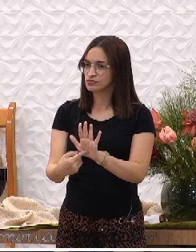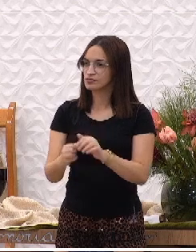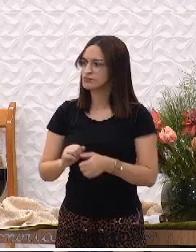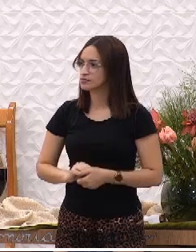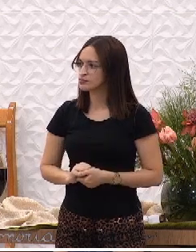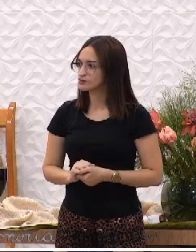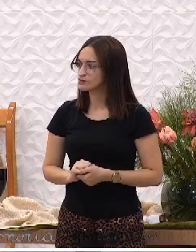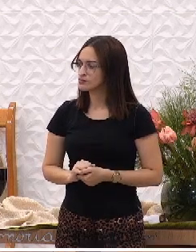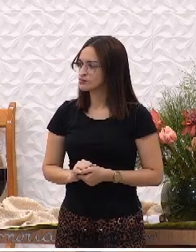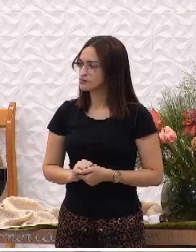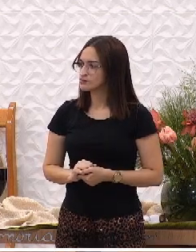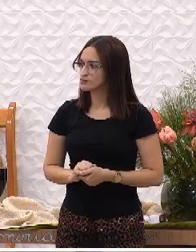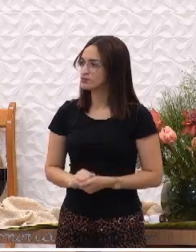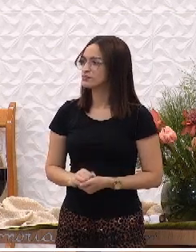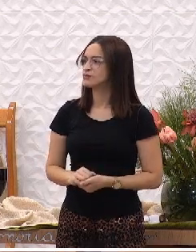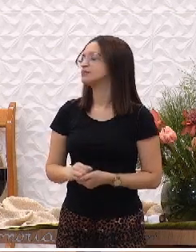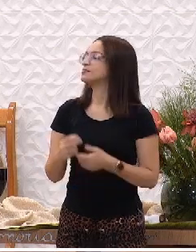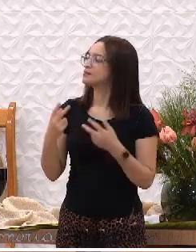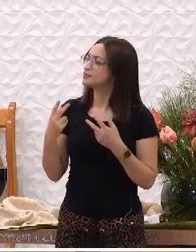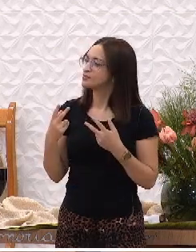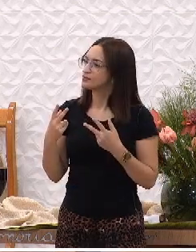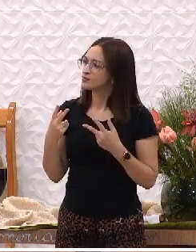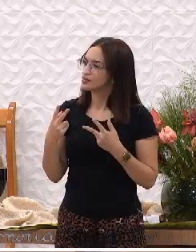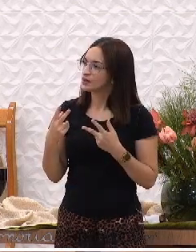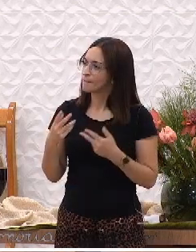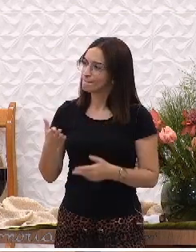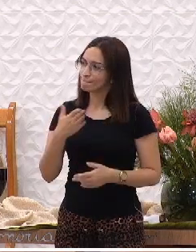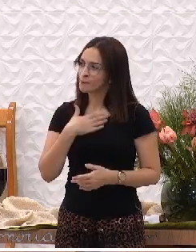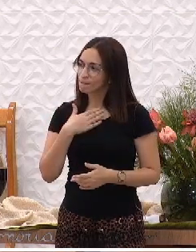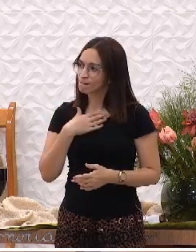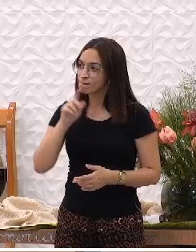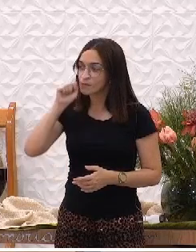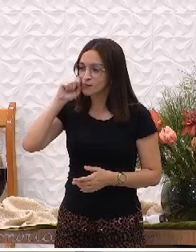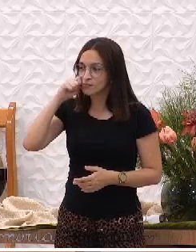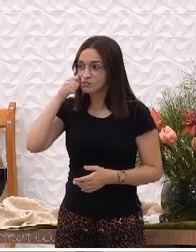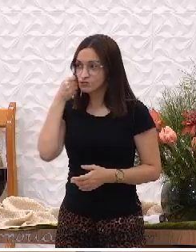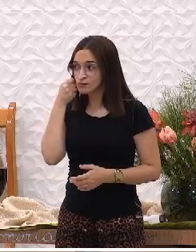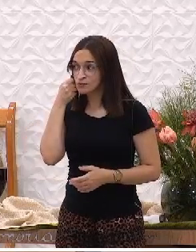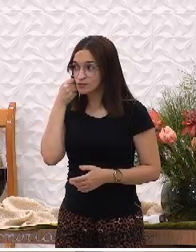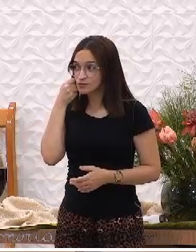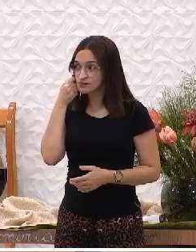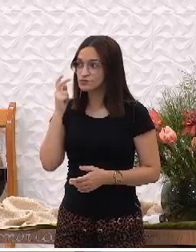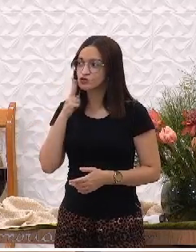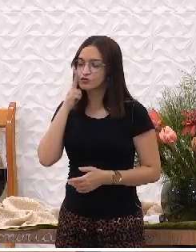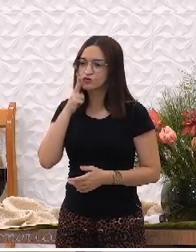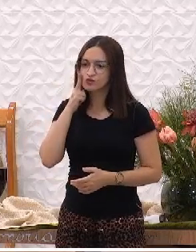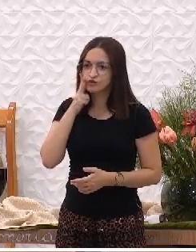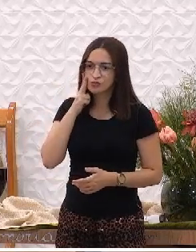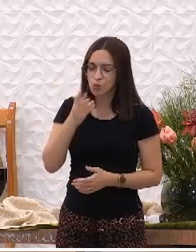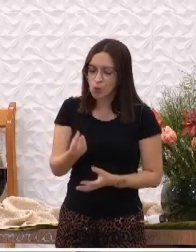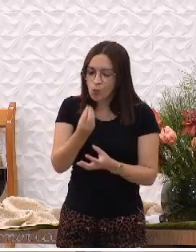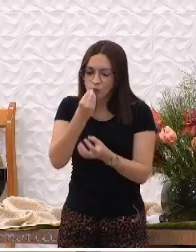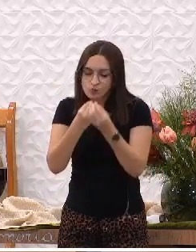ou seja, assim como eu estou comendo com os meus sentidos exteriores pão e tomando vinho, eu espiritualmente estou